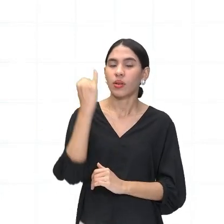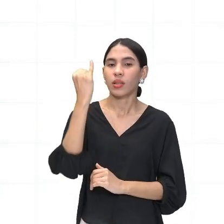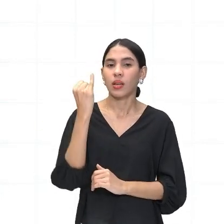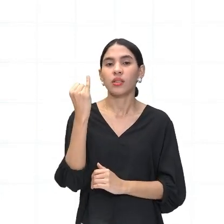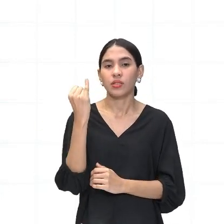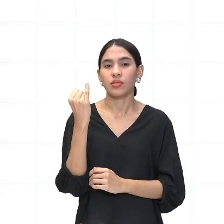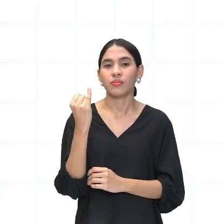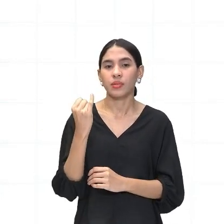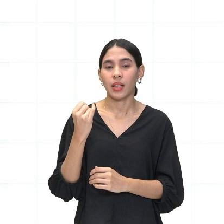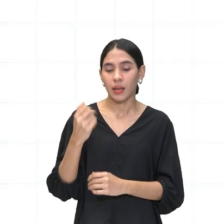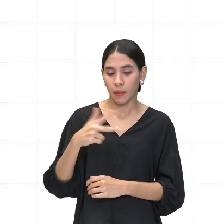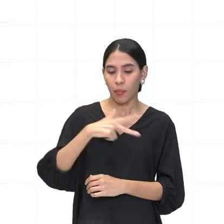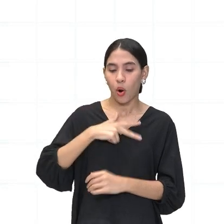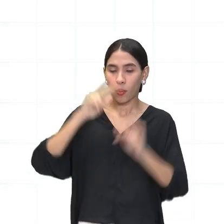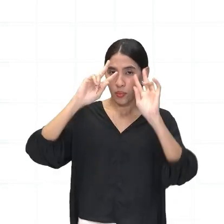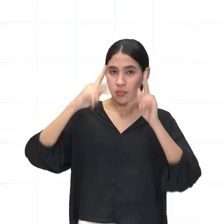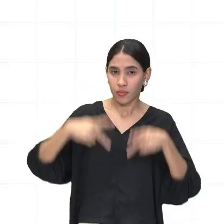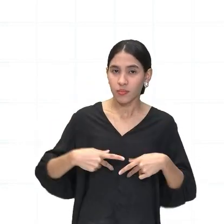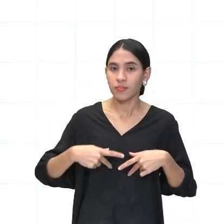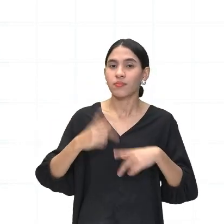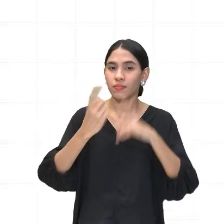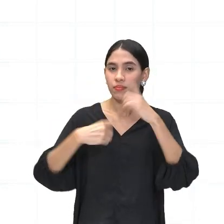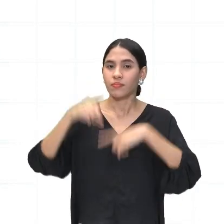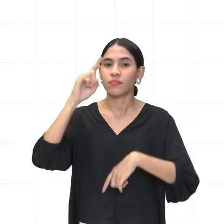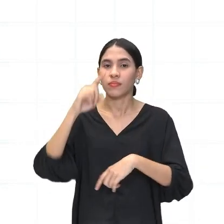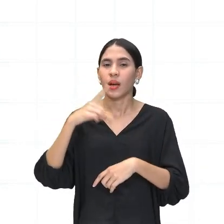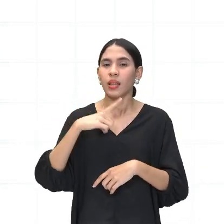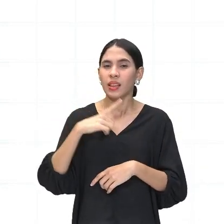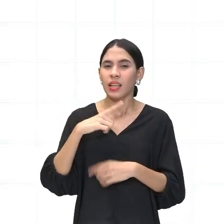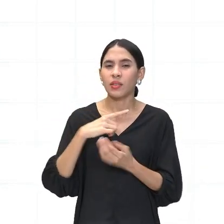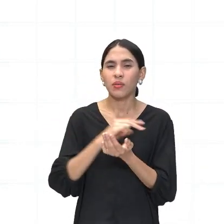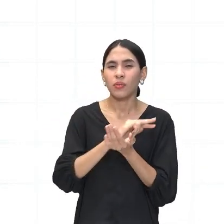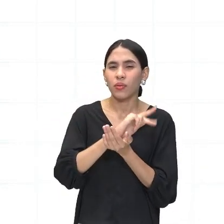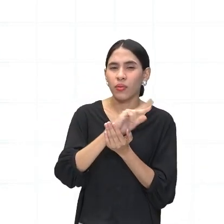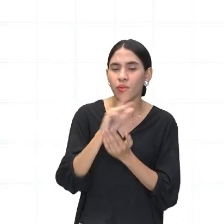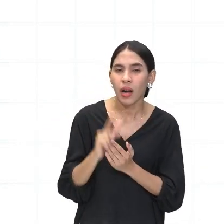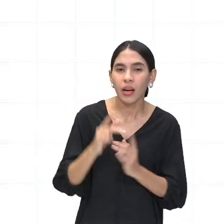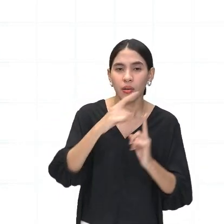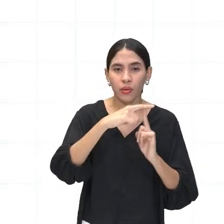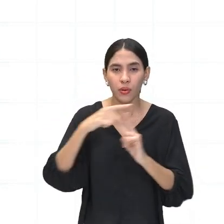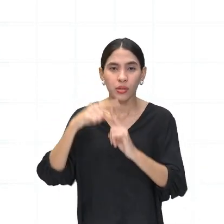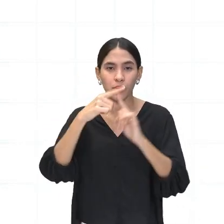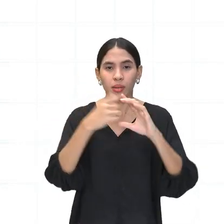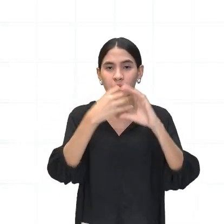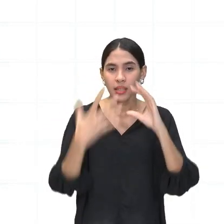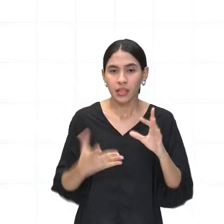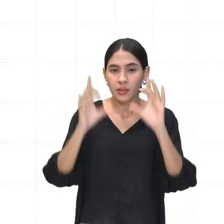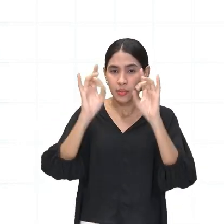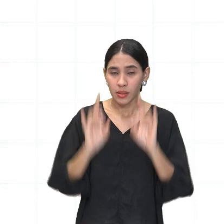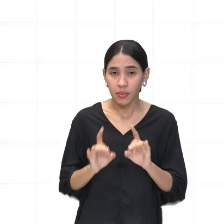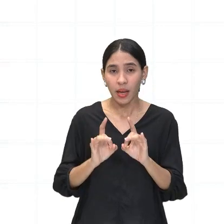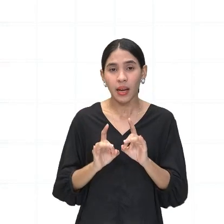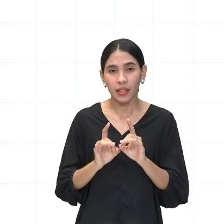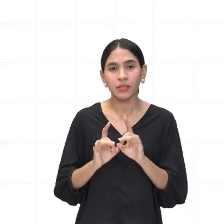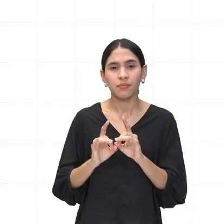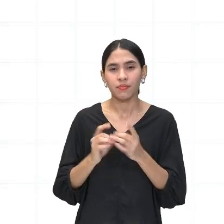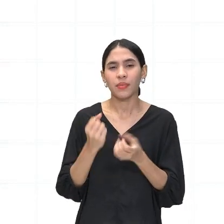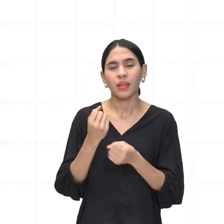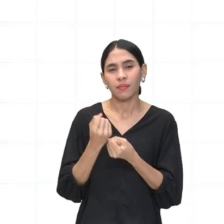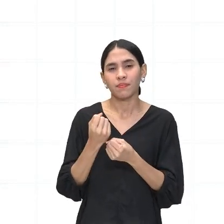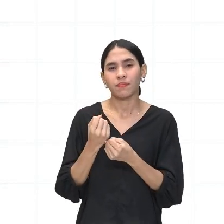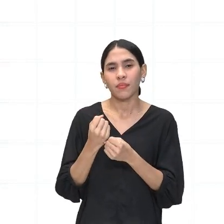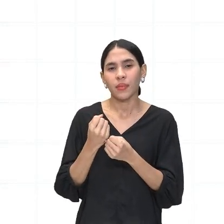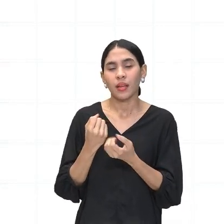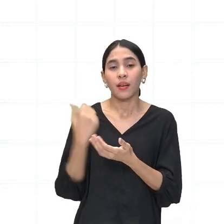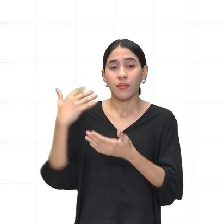desenvolvimento humano, não é? E está repleta de cerimônias. E diversas civilizações ao longo do mundo vão